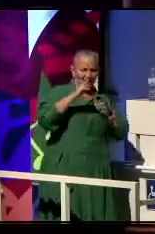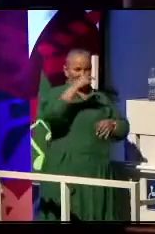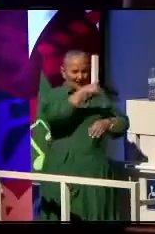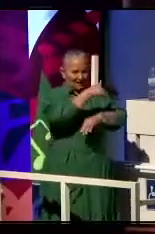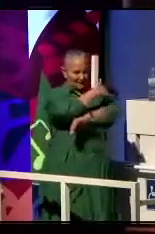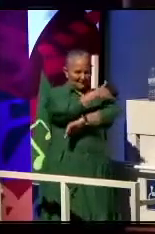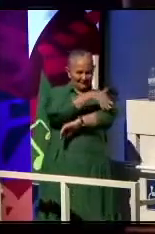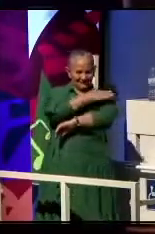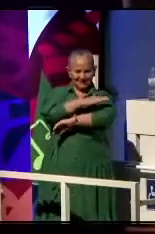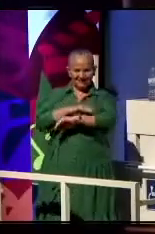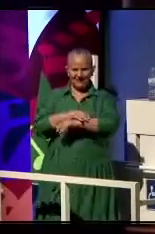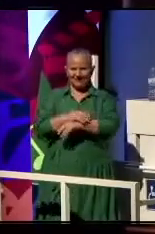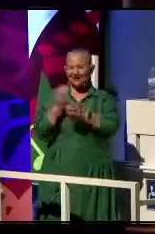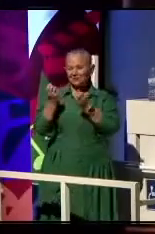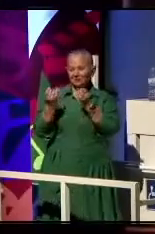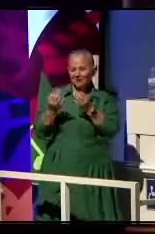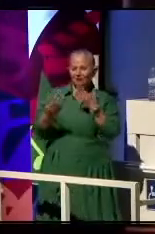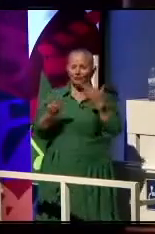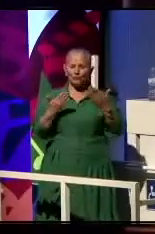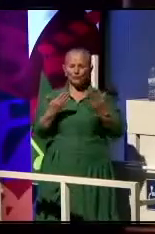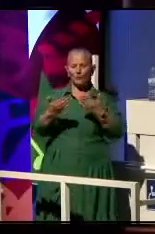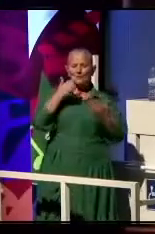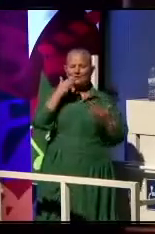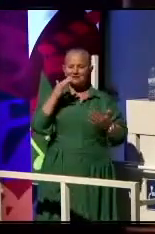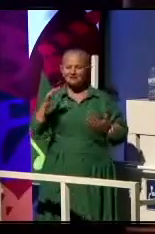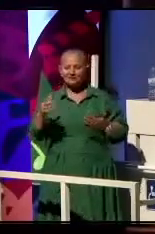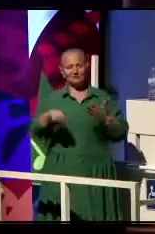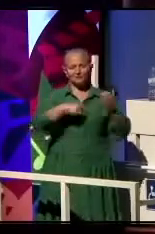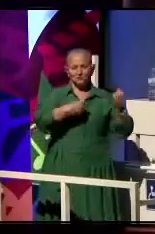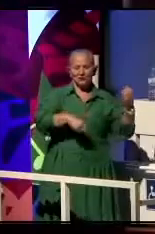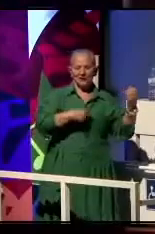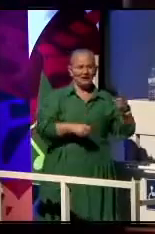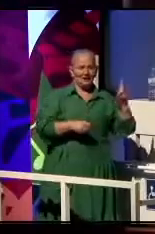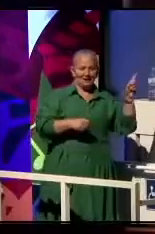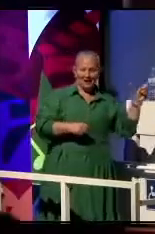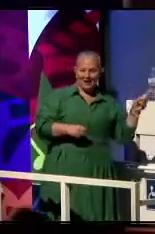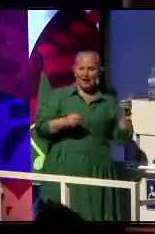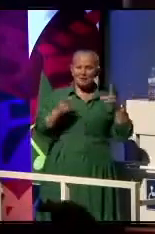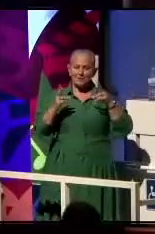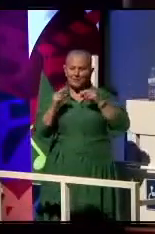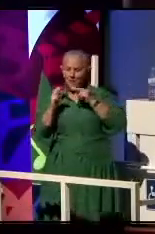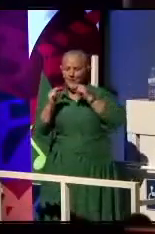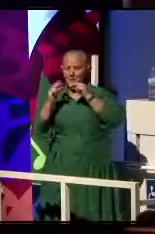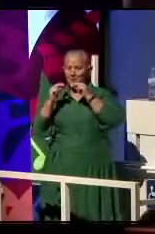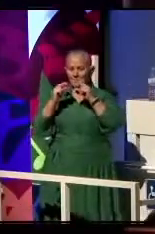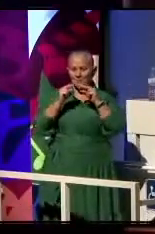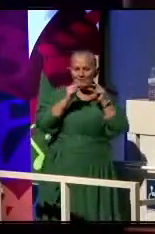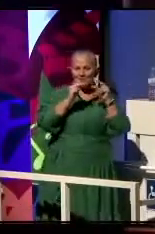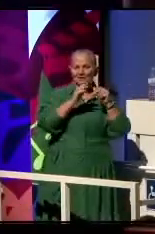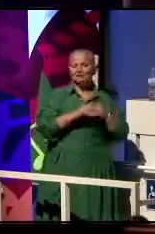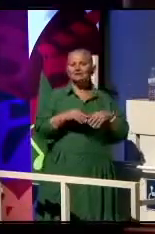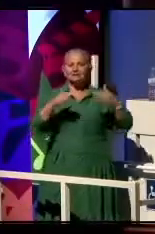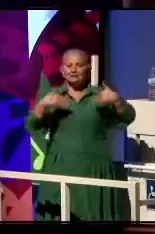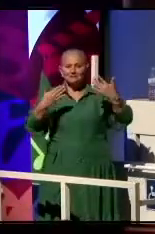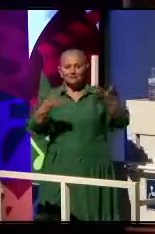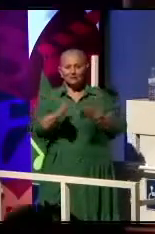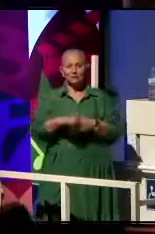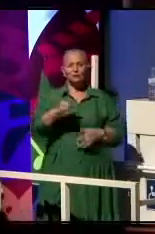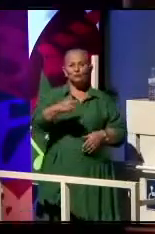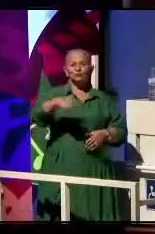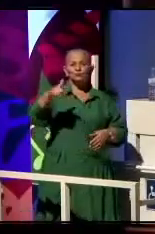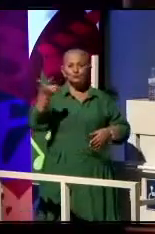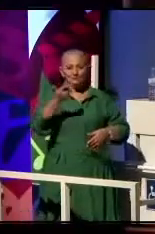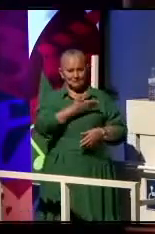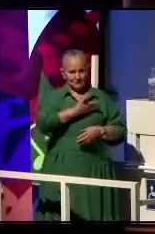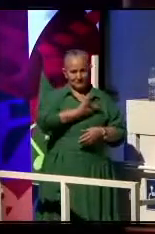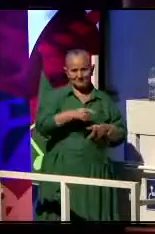né, nos bailes, nos clubes, né, do Minas Tênis Clube, Automóvel Clube, até nos outros, esses estou falando da elite, né, outros clubes mais simples.